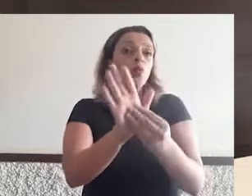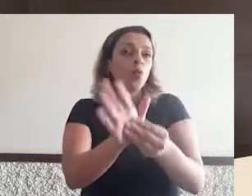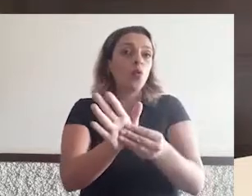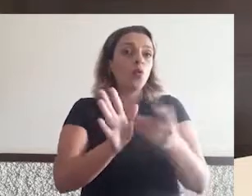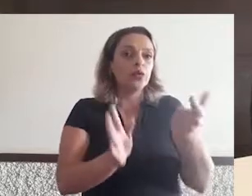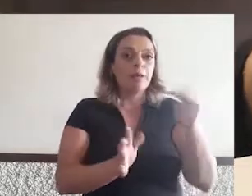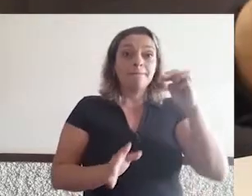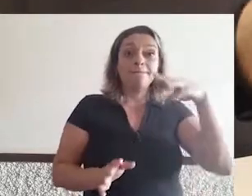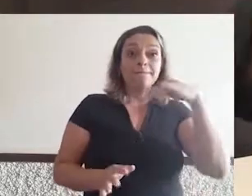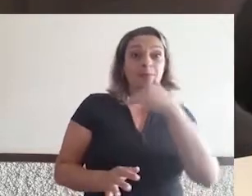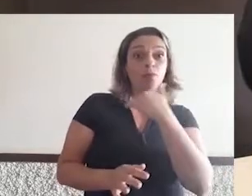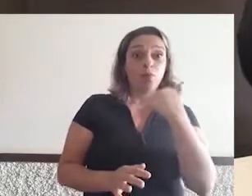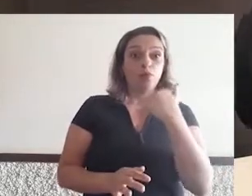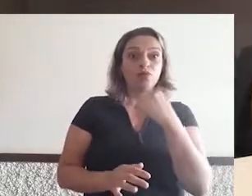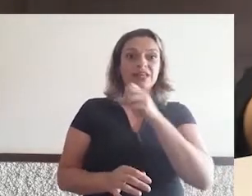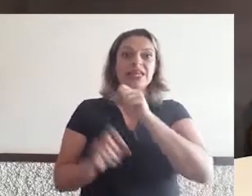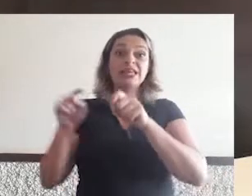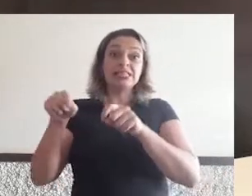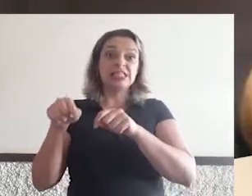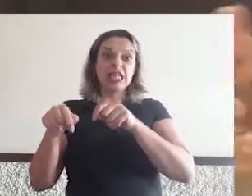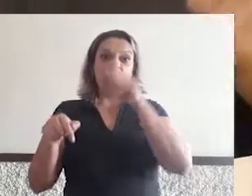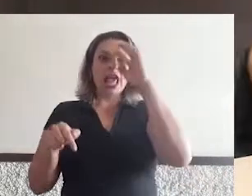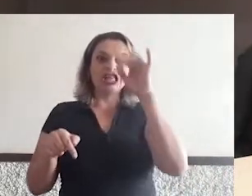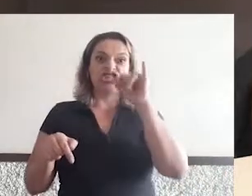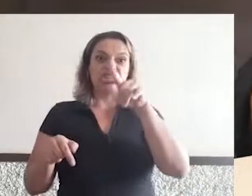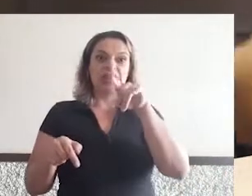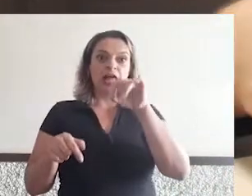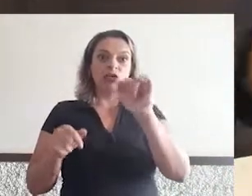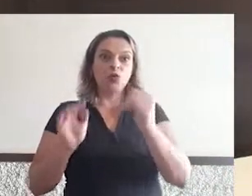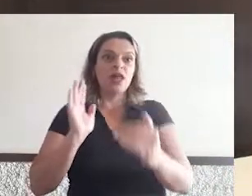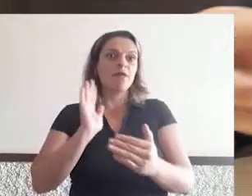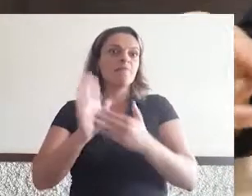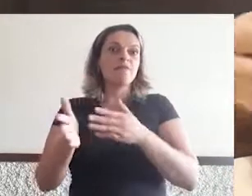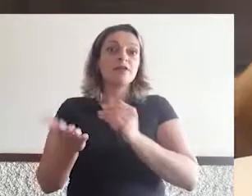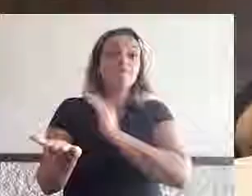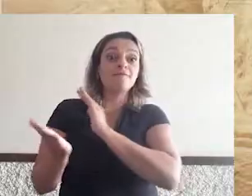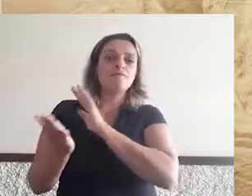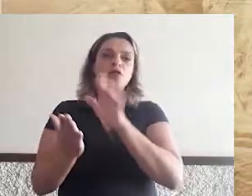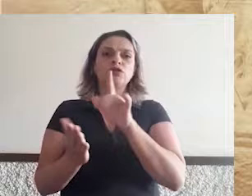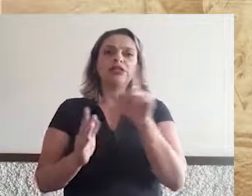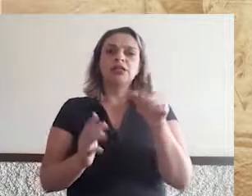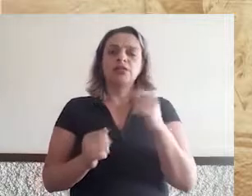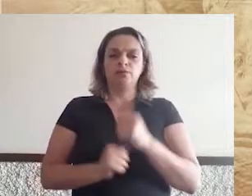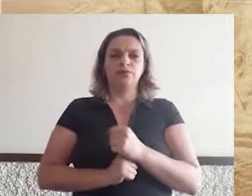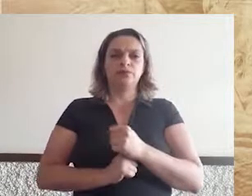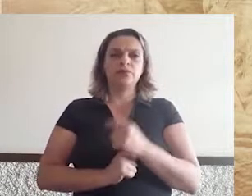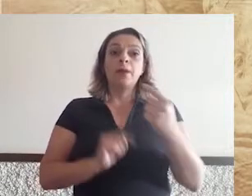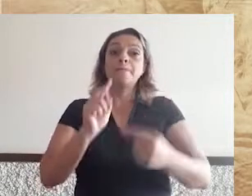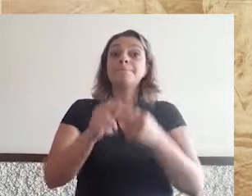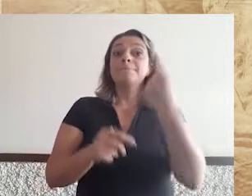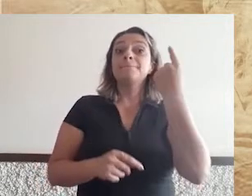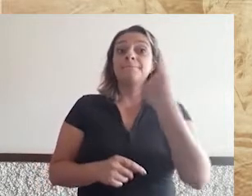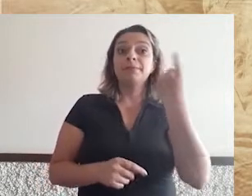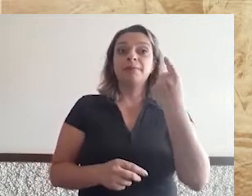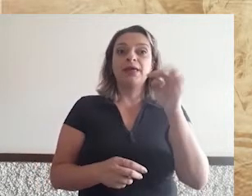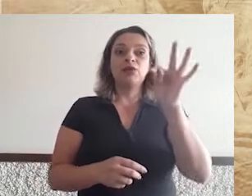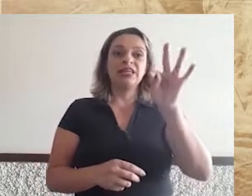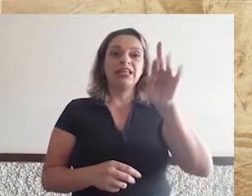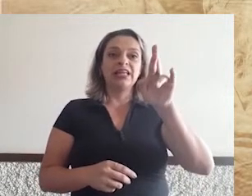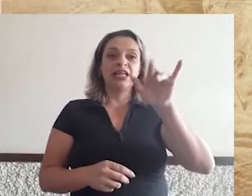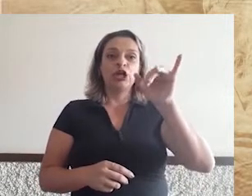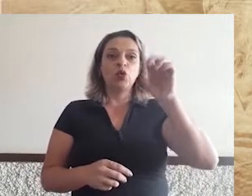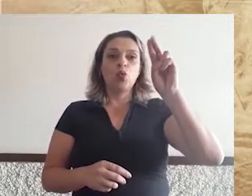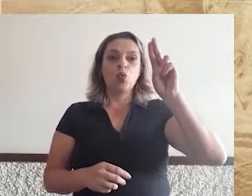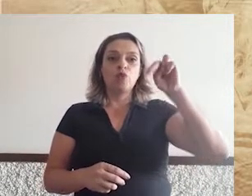Mário, Sila é levado à condição de ditador, renuncia e forma-se ali o primeiro triunvirato.